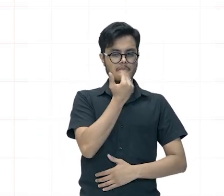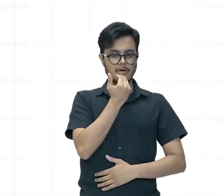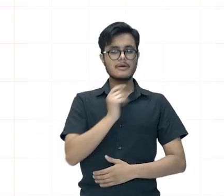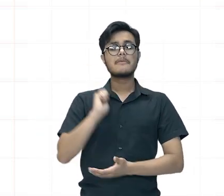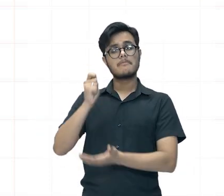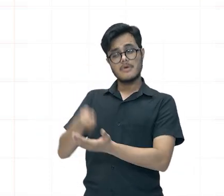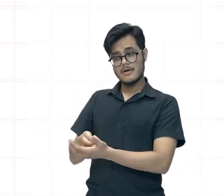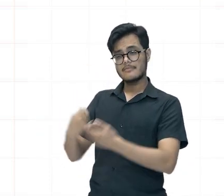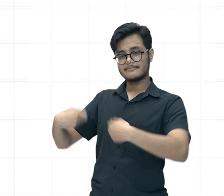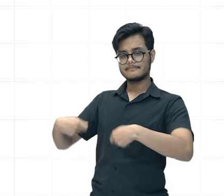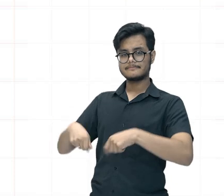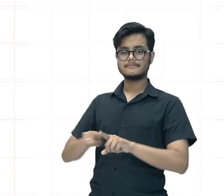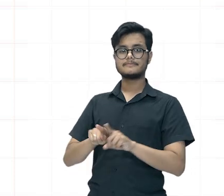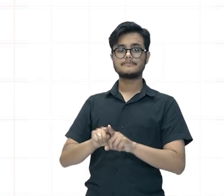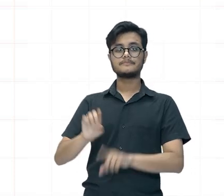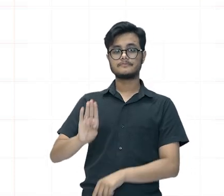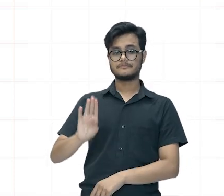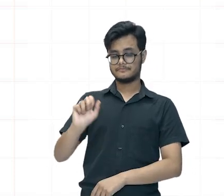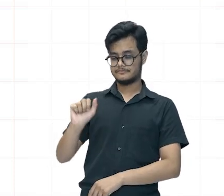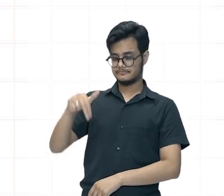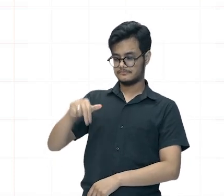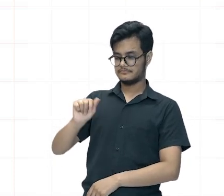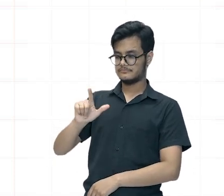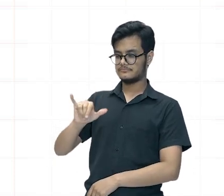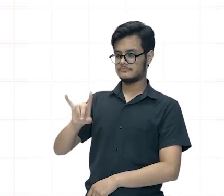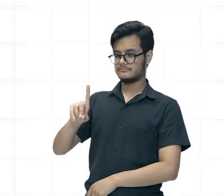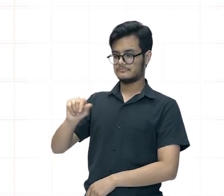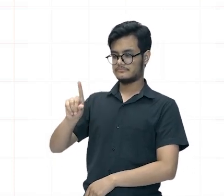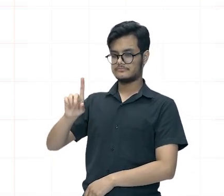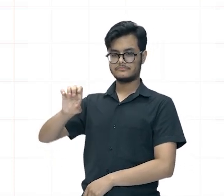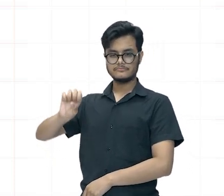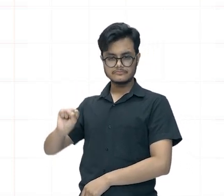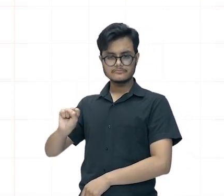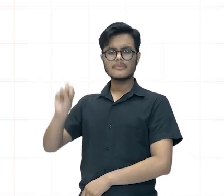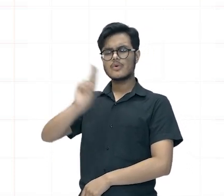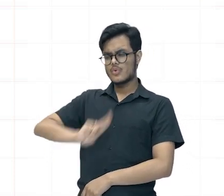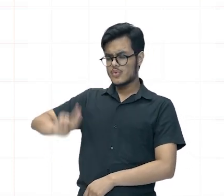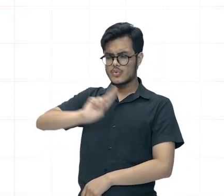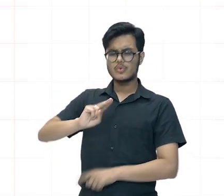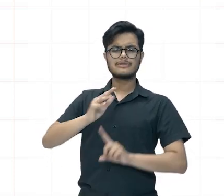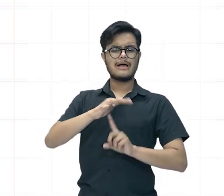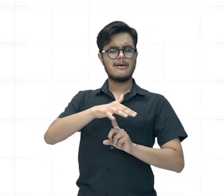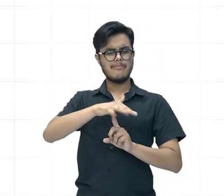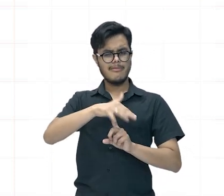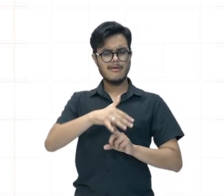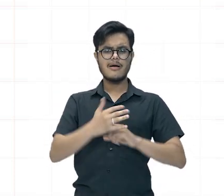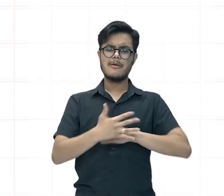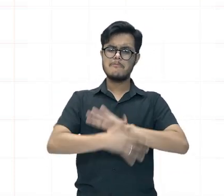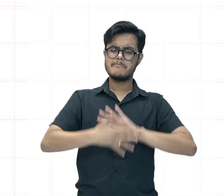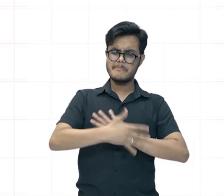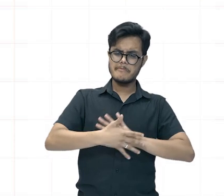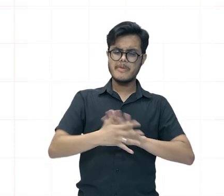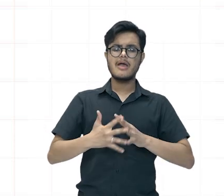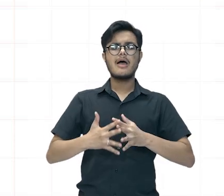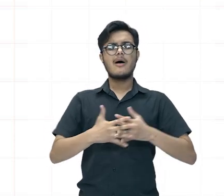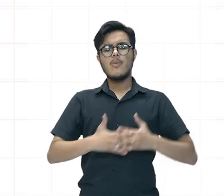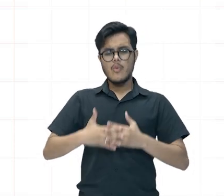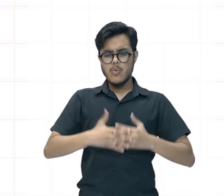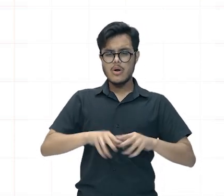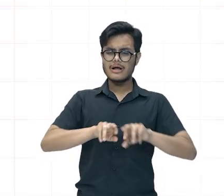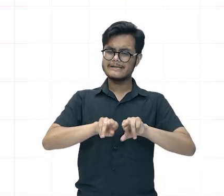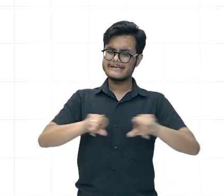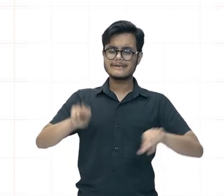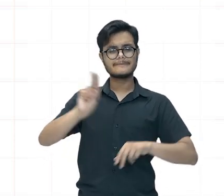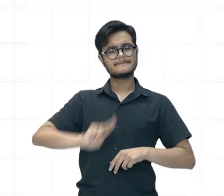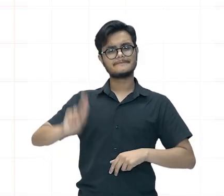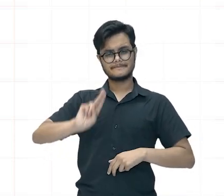obrigação eram as banalidades, pagas por utilizar o moinho, o forno, os tonéis de cevada e por